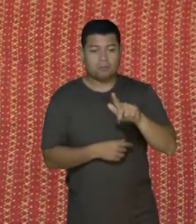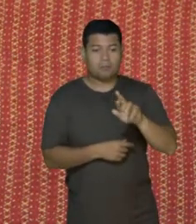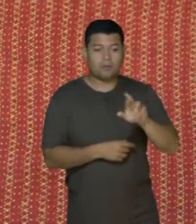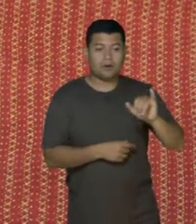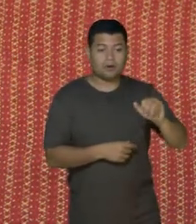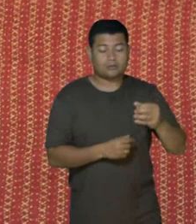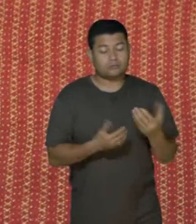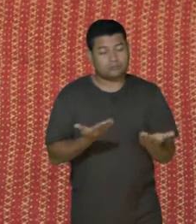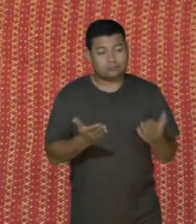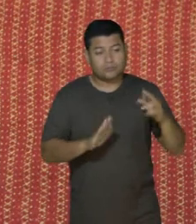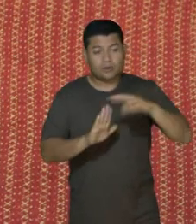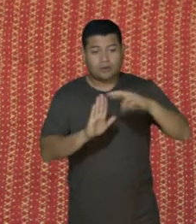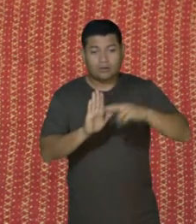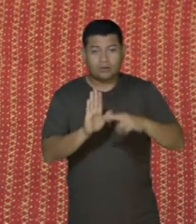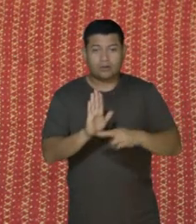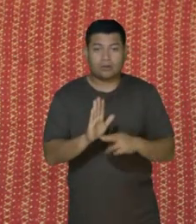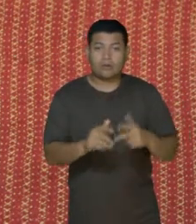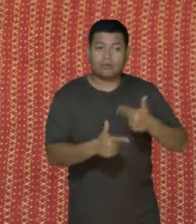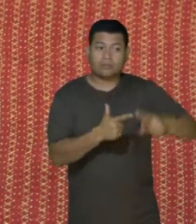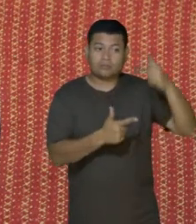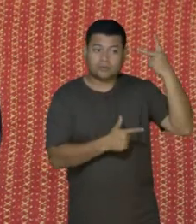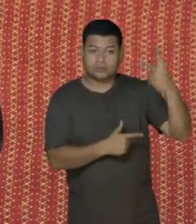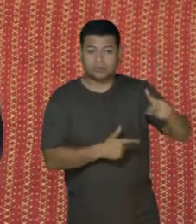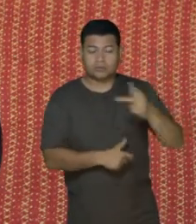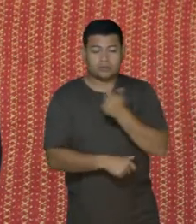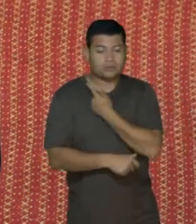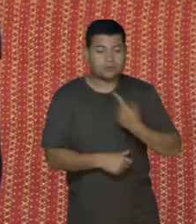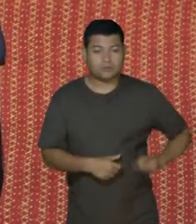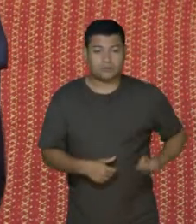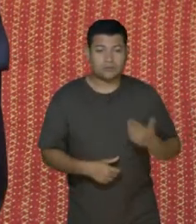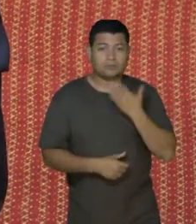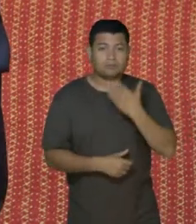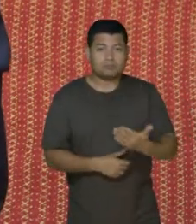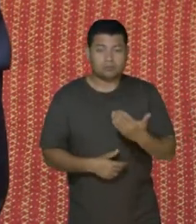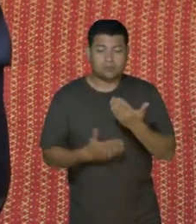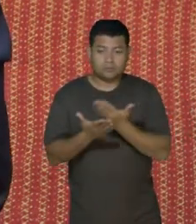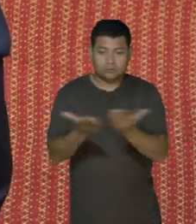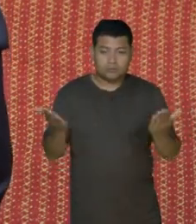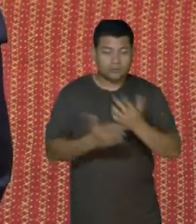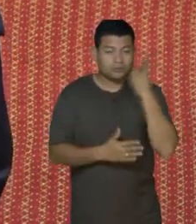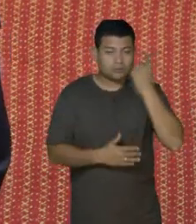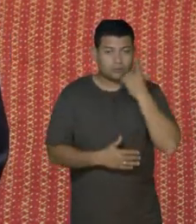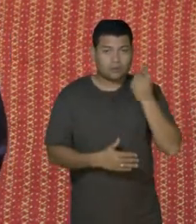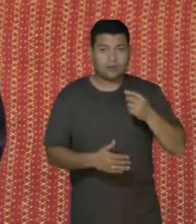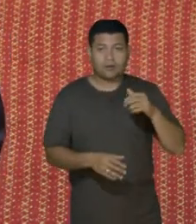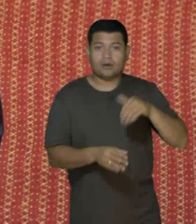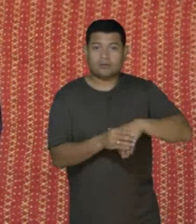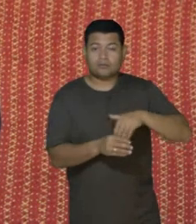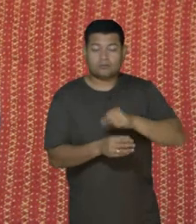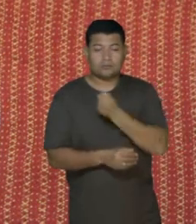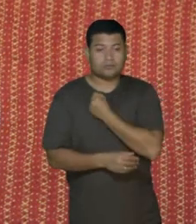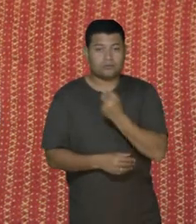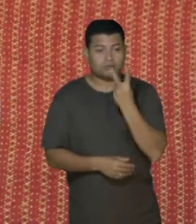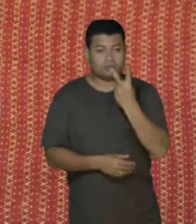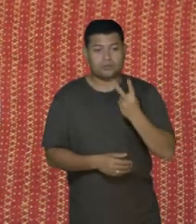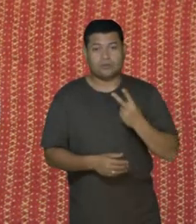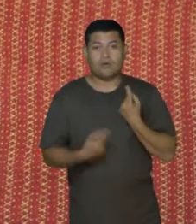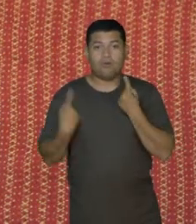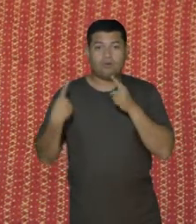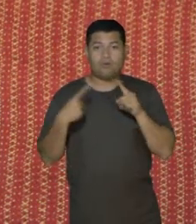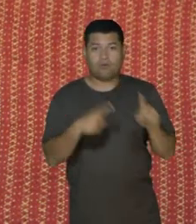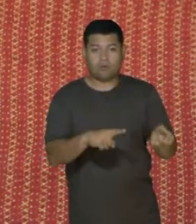é um problema do governo. Então, peço, senhores deputados, que votem dois, que votem contra o veto